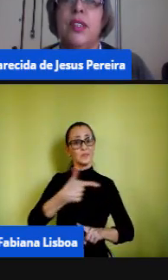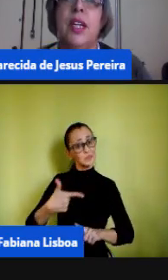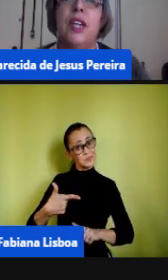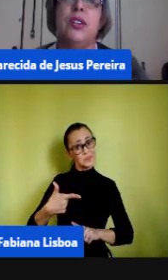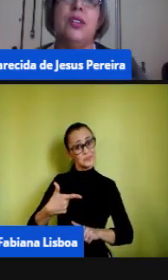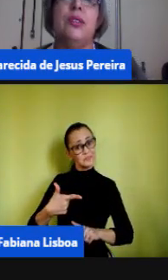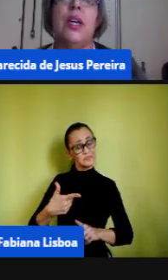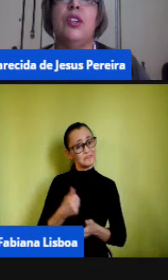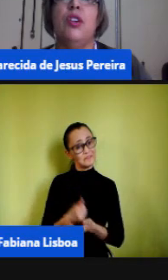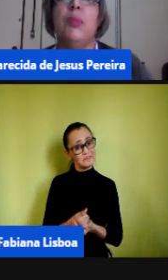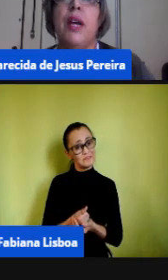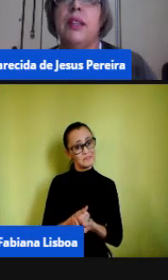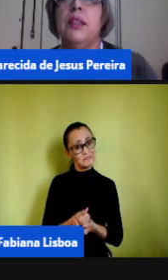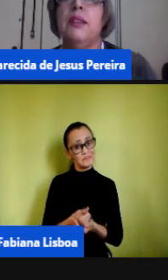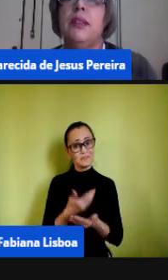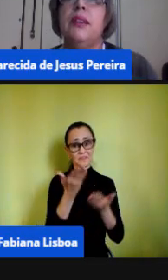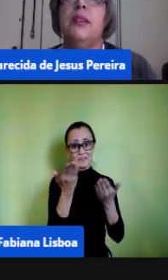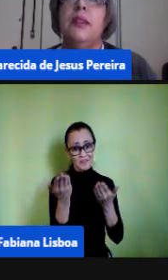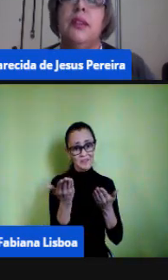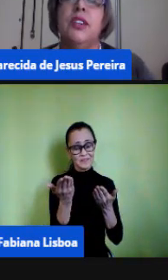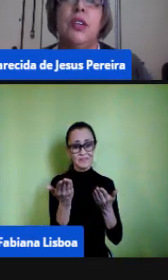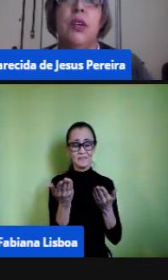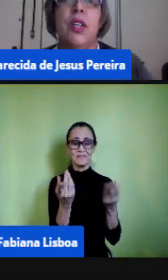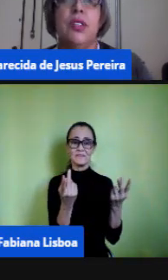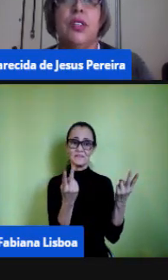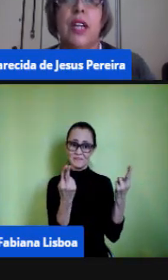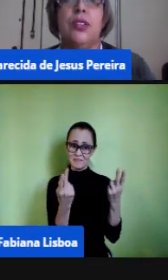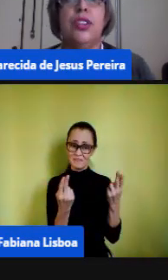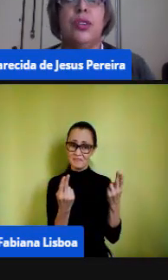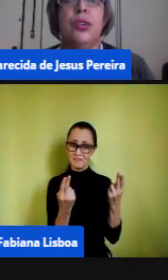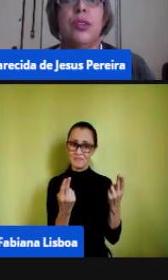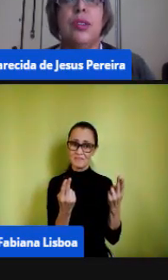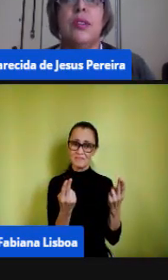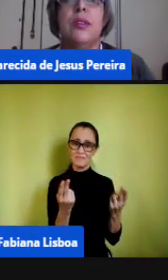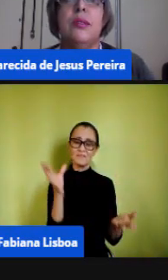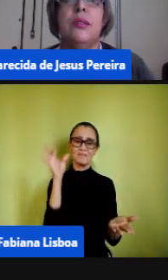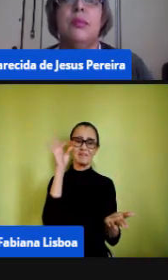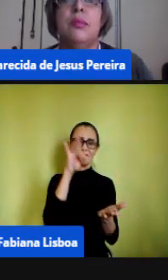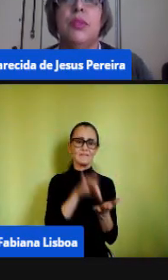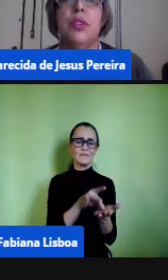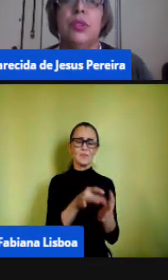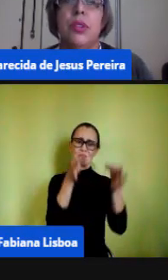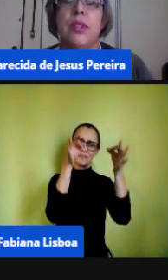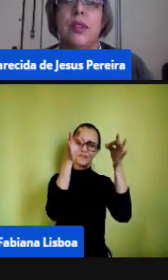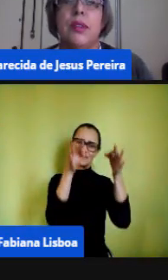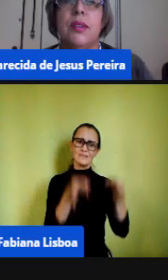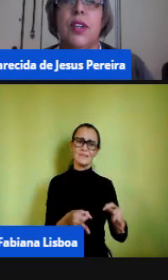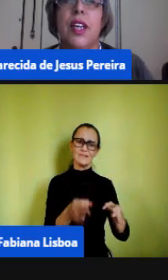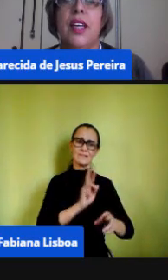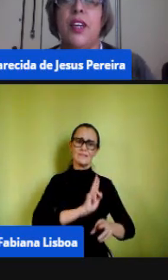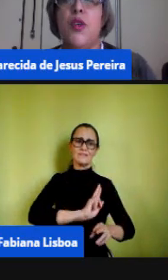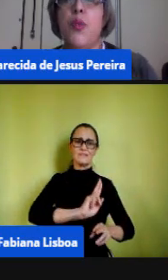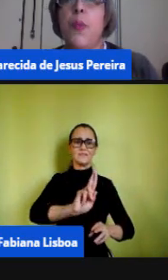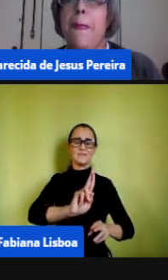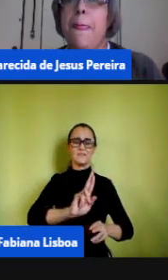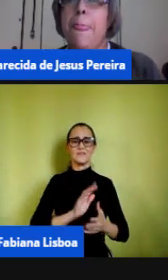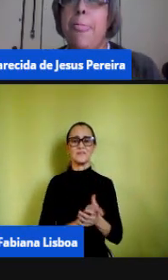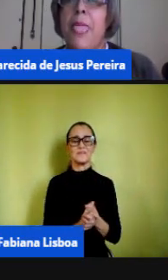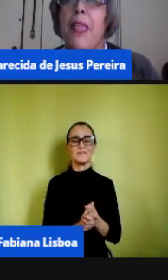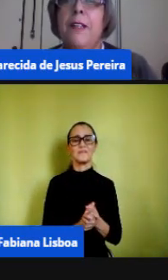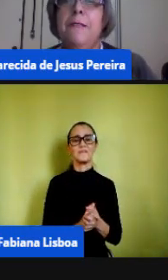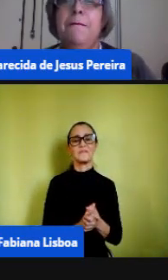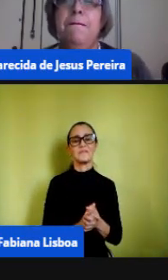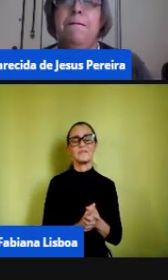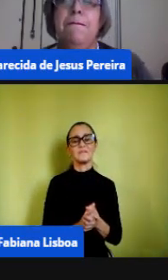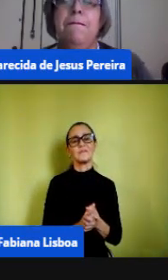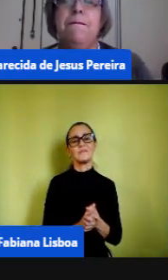botões dentro da toalha dobrada chegou ao resultado de 12 botões, ok?